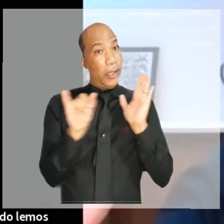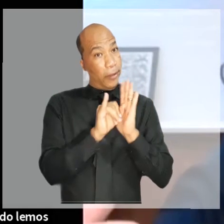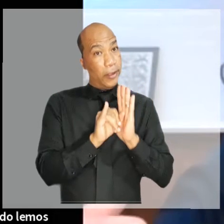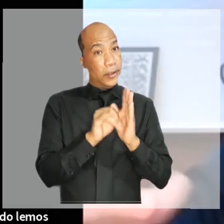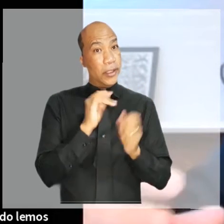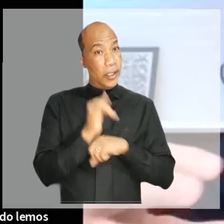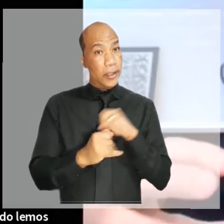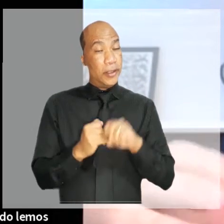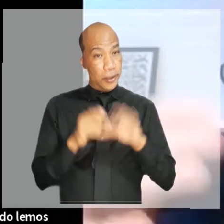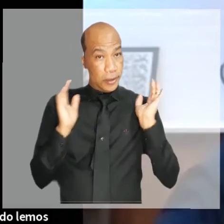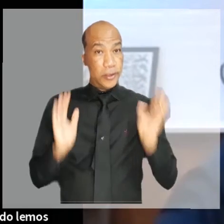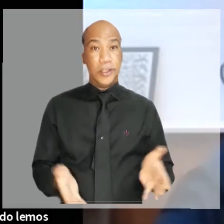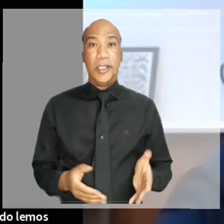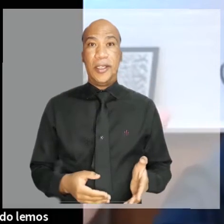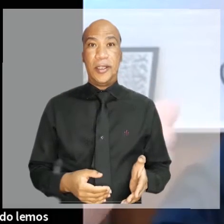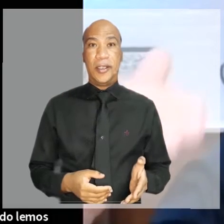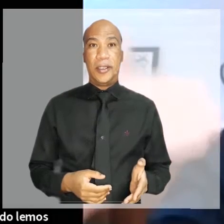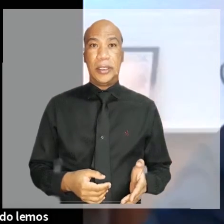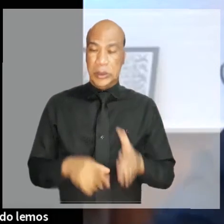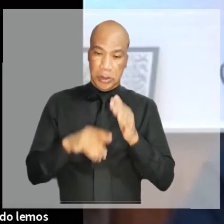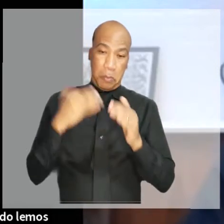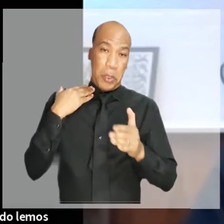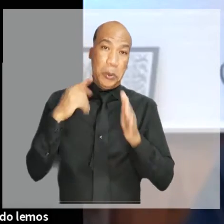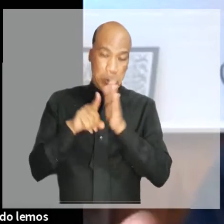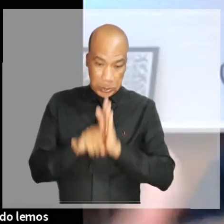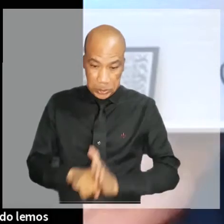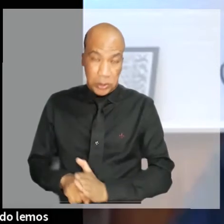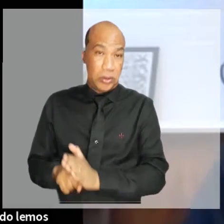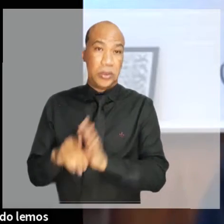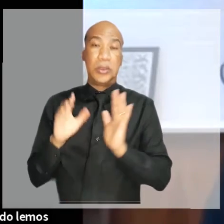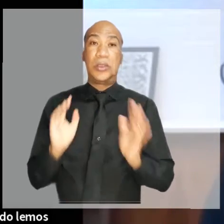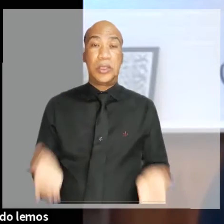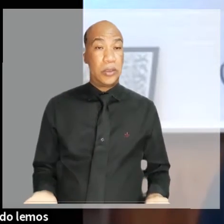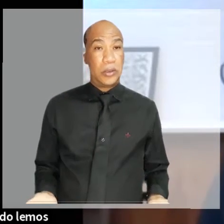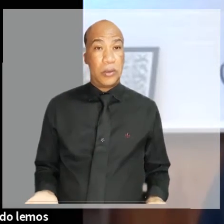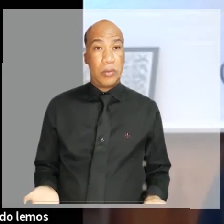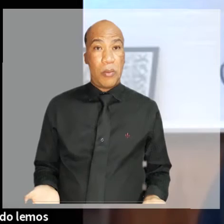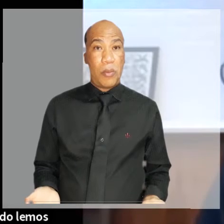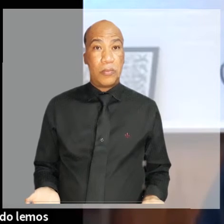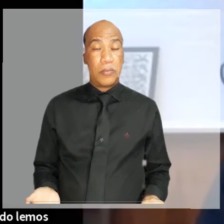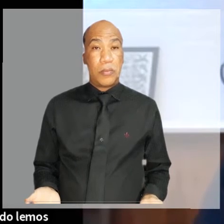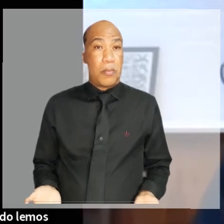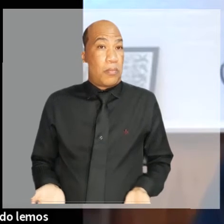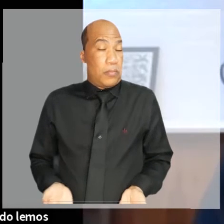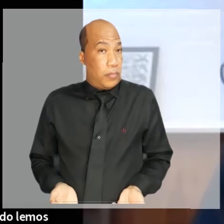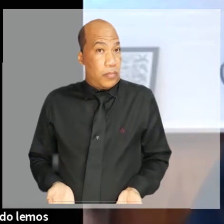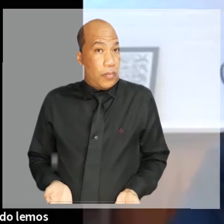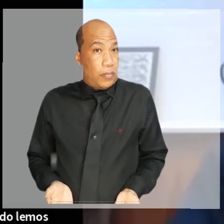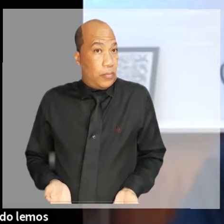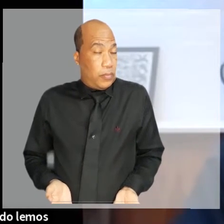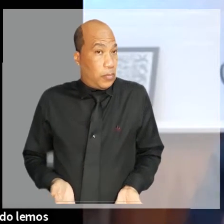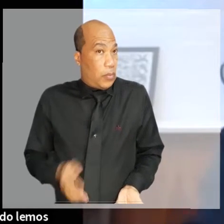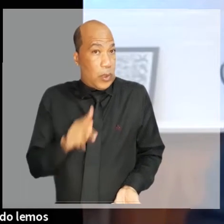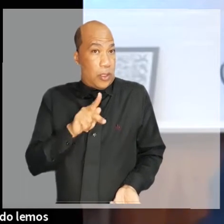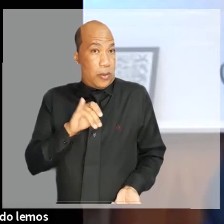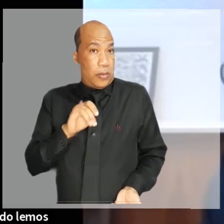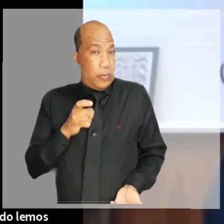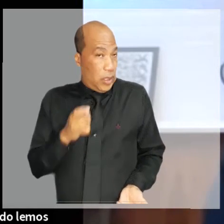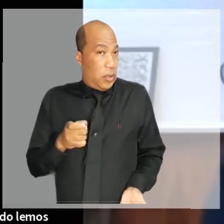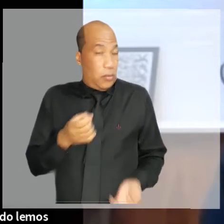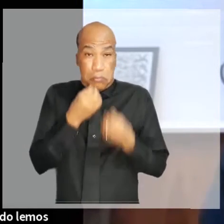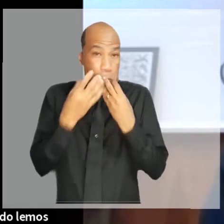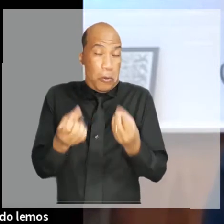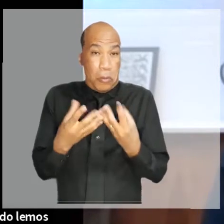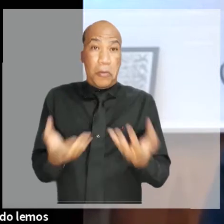se transforma numa plataforma que pode contribuir para o Brasil se transformar, por exemplo, mais rápido